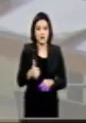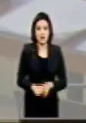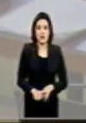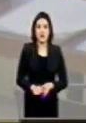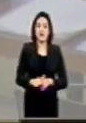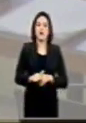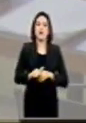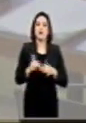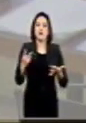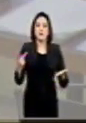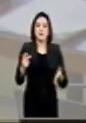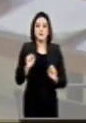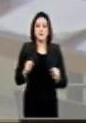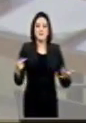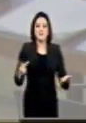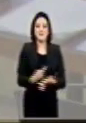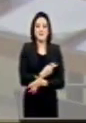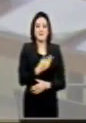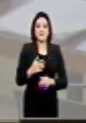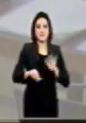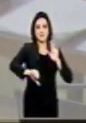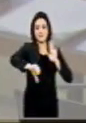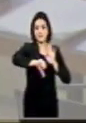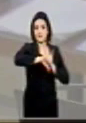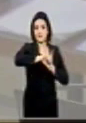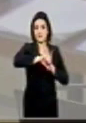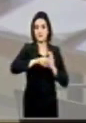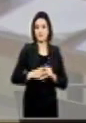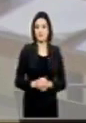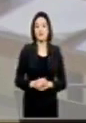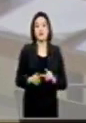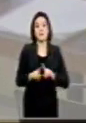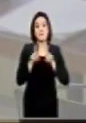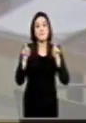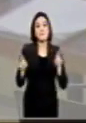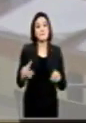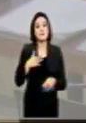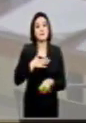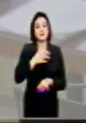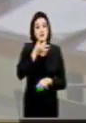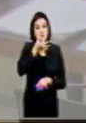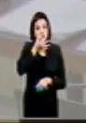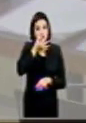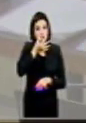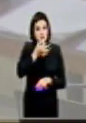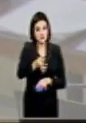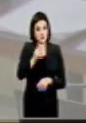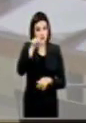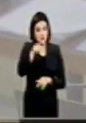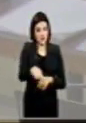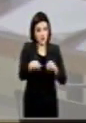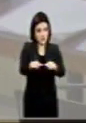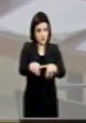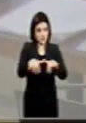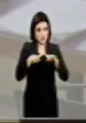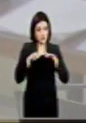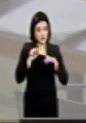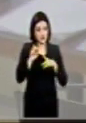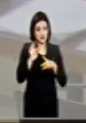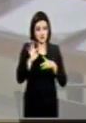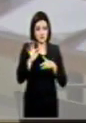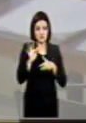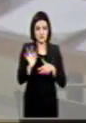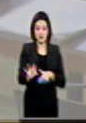penais. O pronunciamento desta Corte, em sede de reclamação, cinge-se